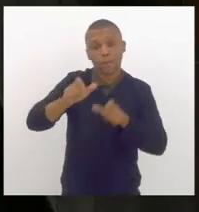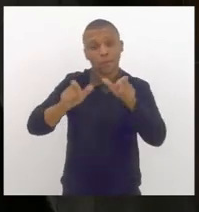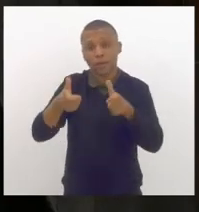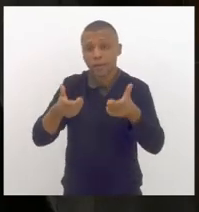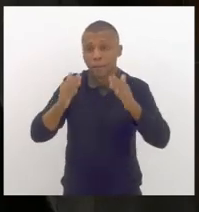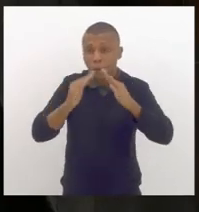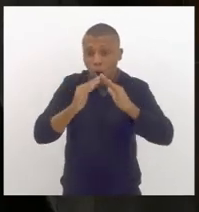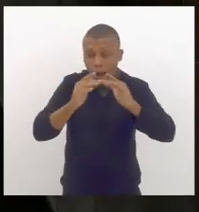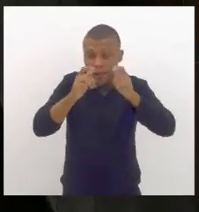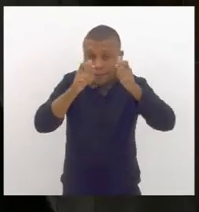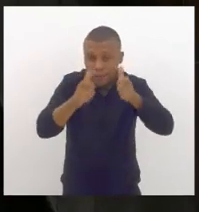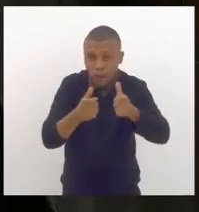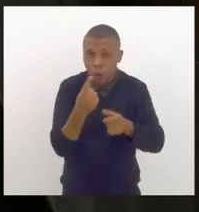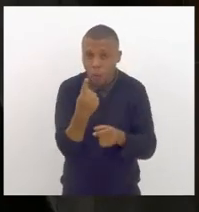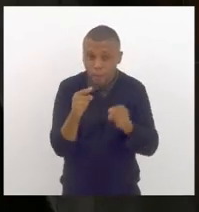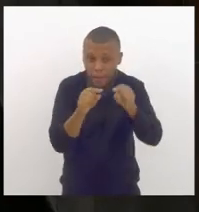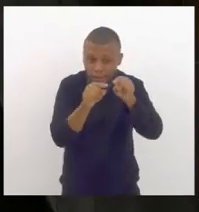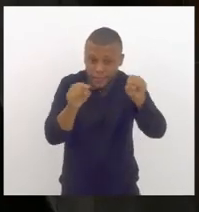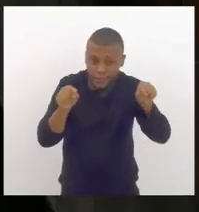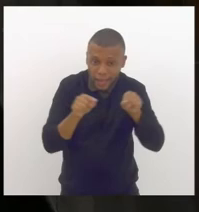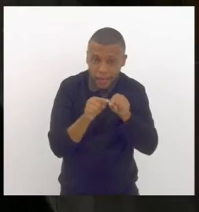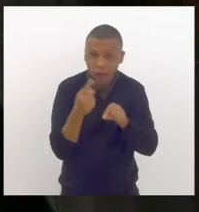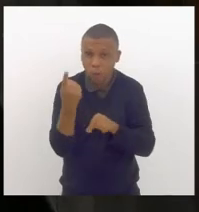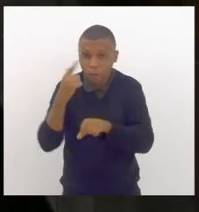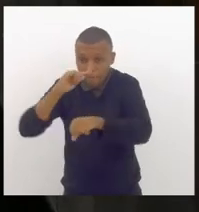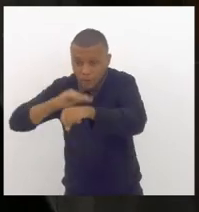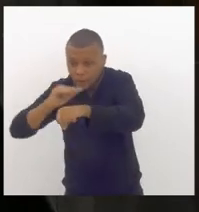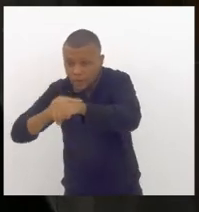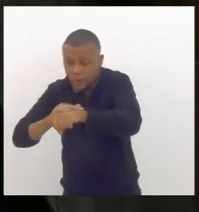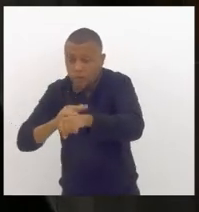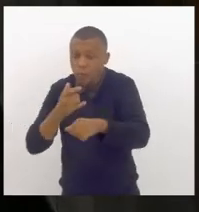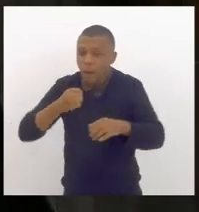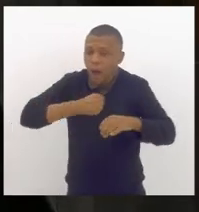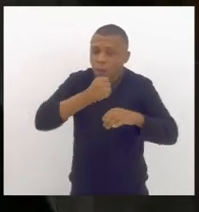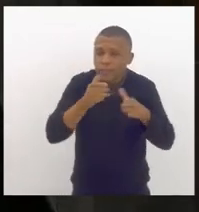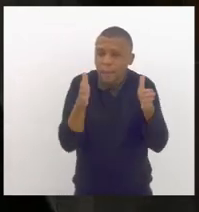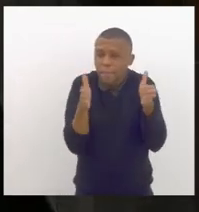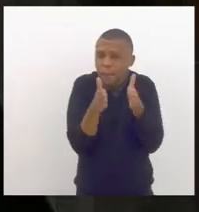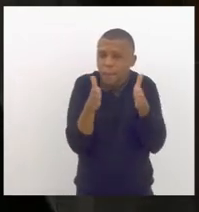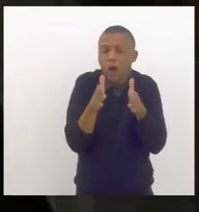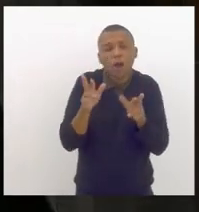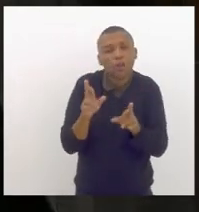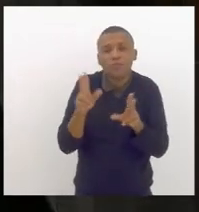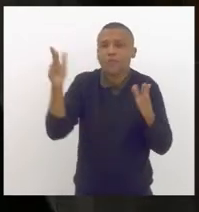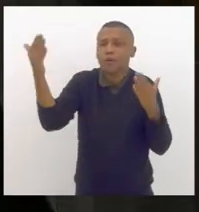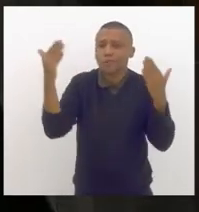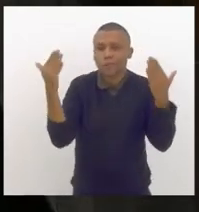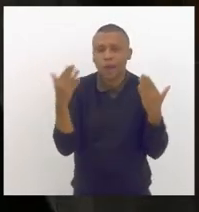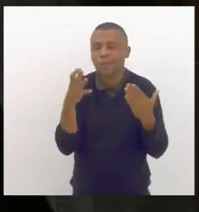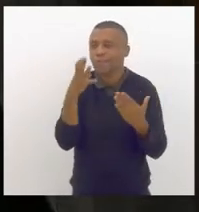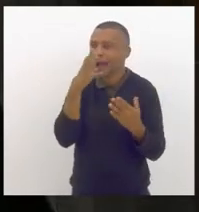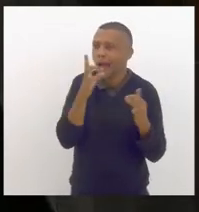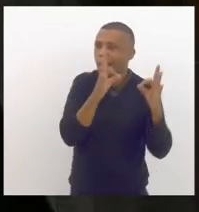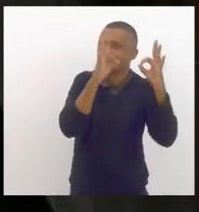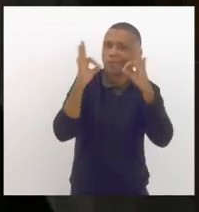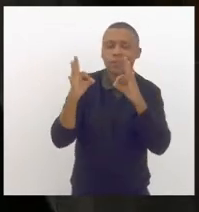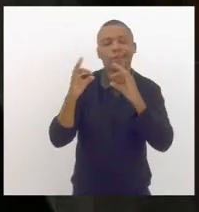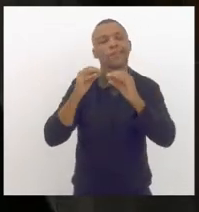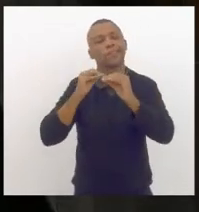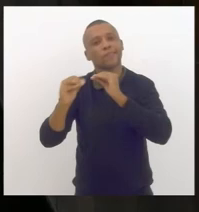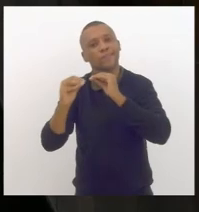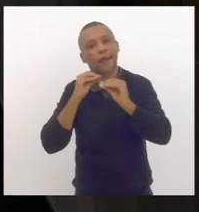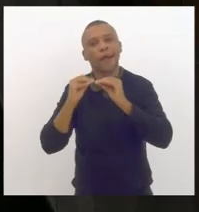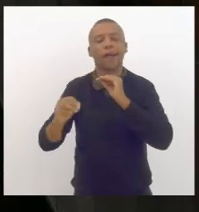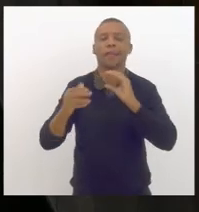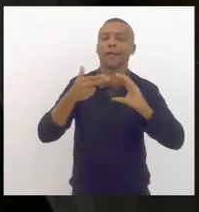sala, um banheiro e uma pequena cozinha. Muito diferente da realidade que nós estamos acostumados a assistir nas novelas, nos filmes, nas séries, né,